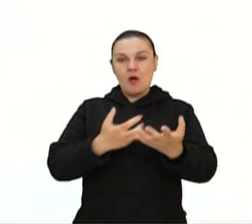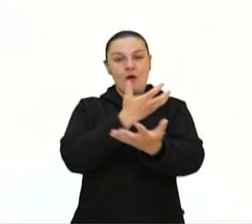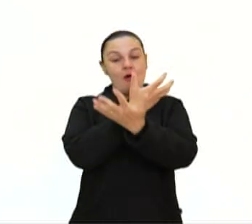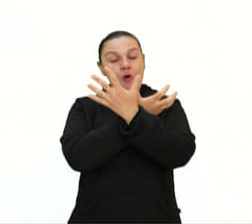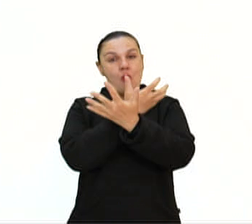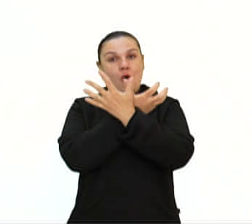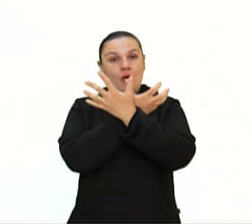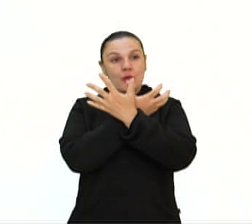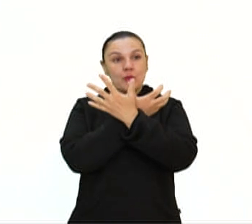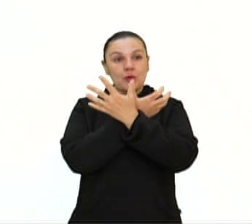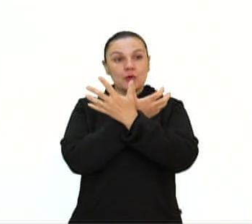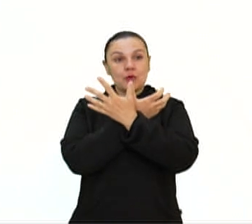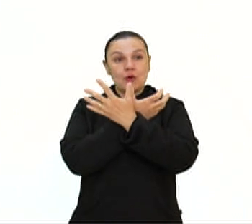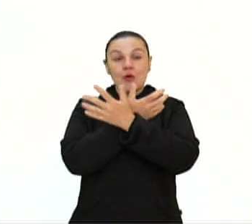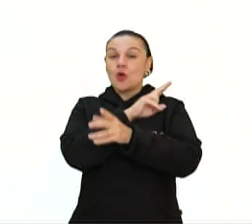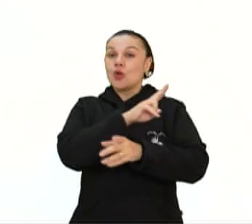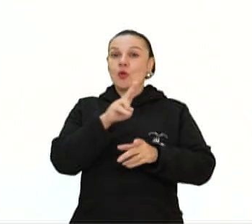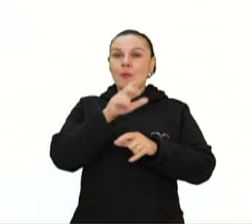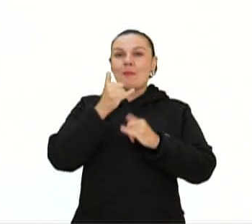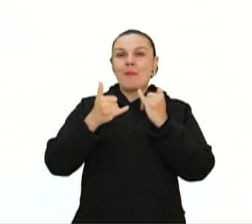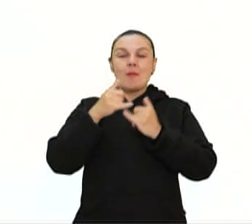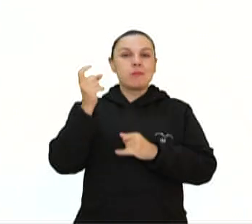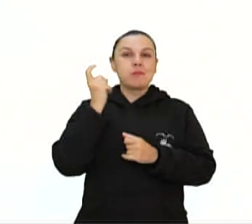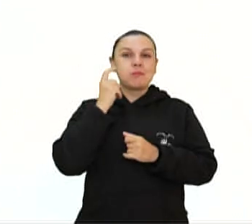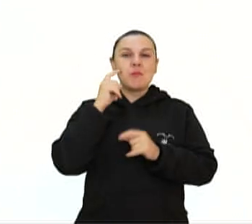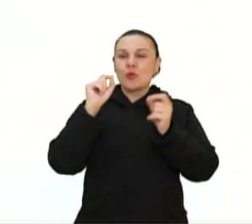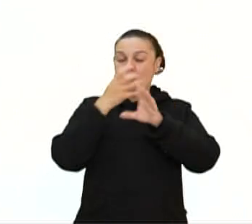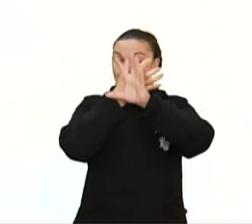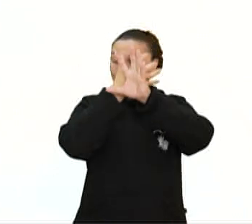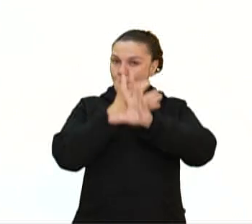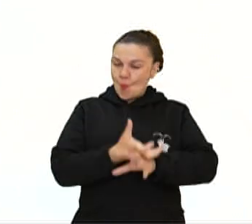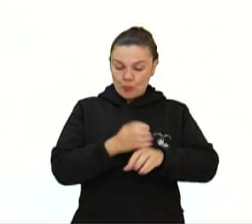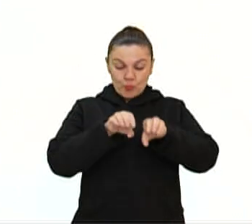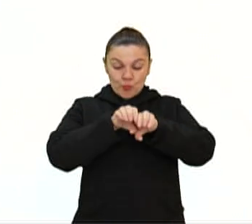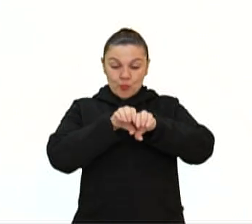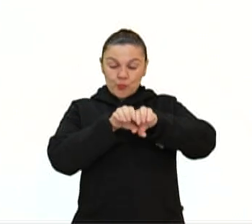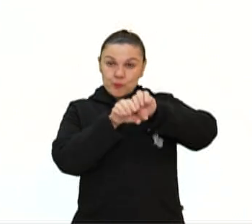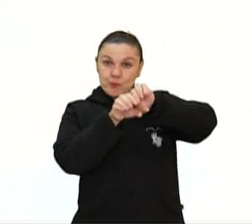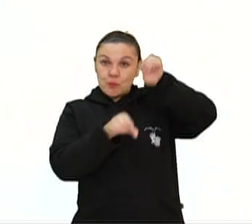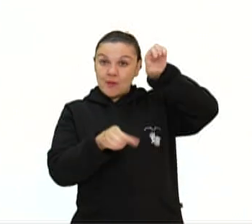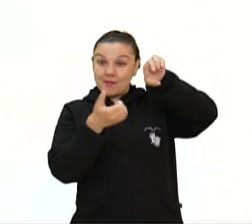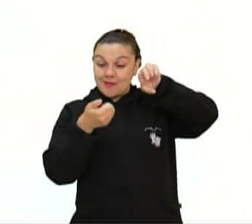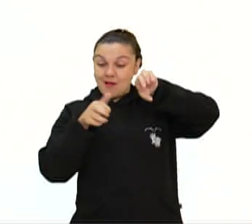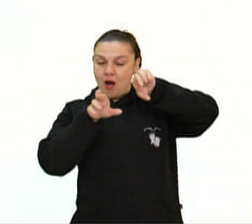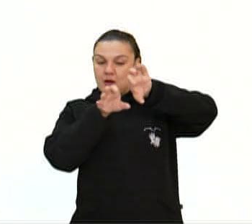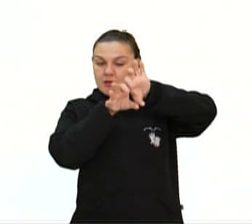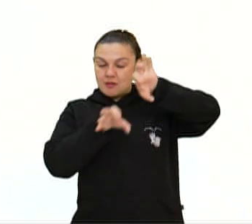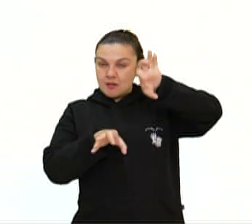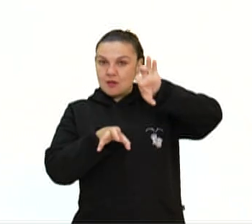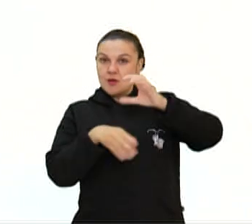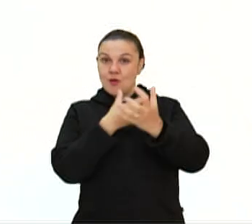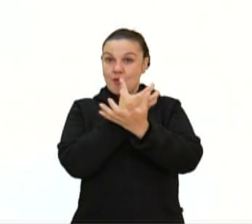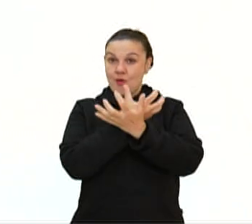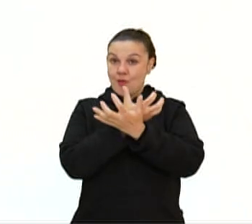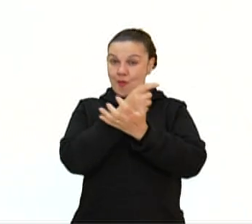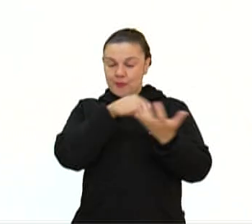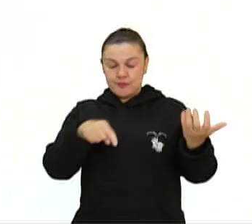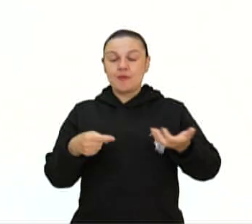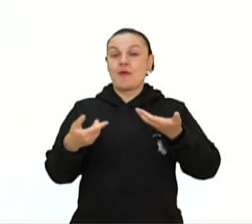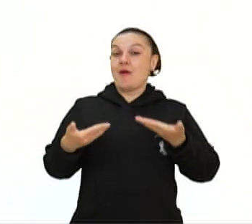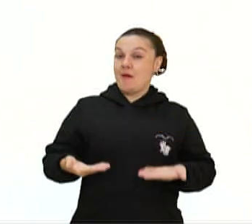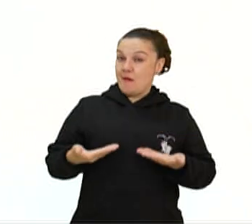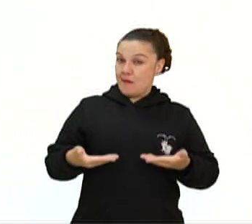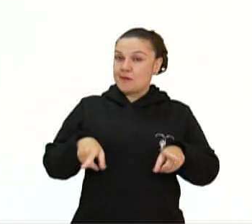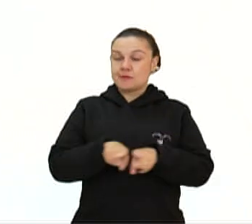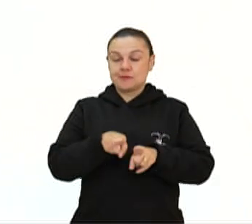ossos pneumáticos, ou seja, eles são ocos, tá? Tem quantidade de ar dentro desses ossos que permite também menor peso para essas